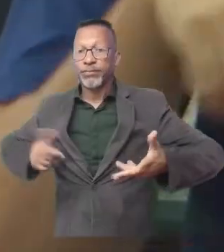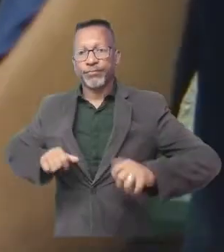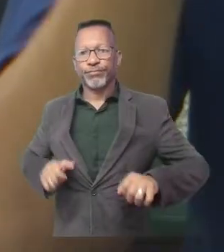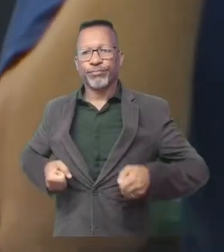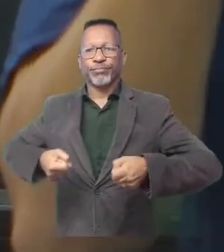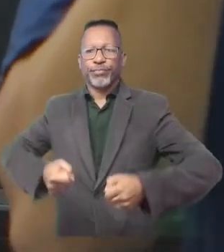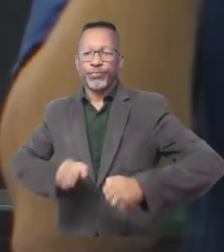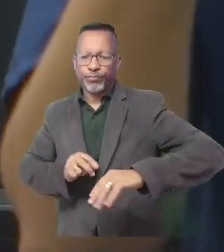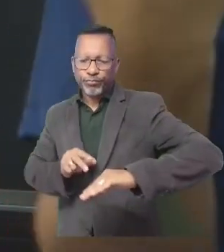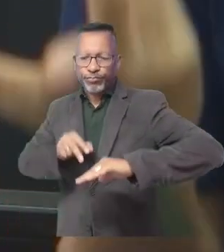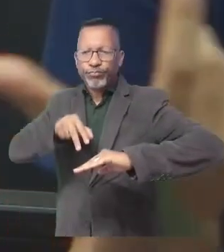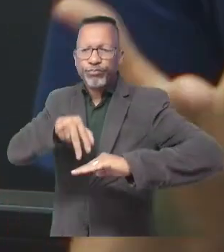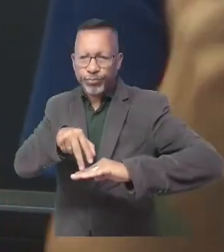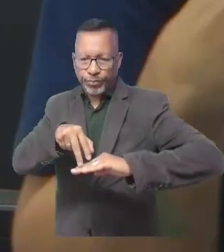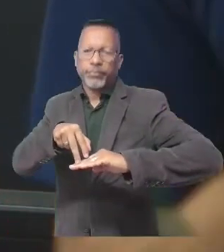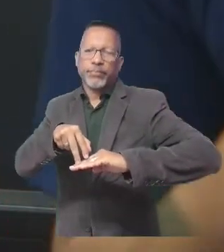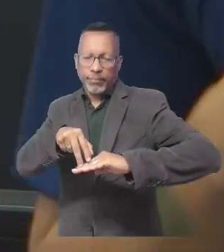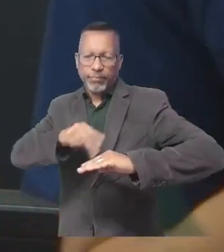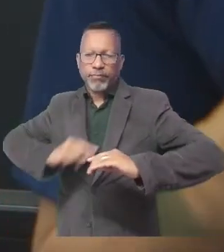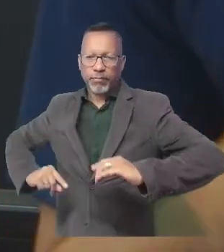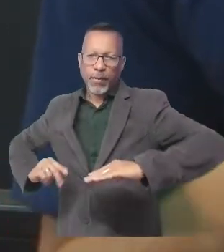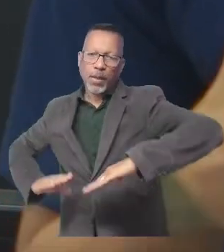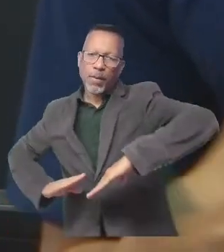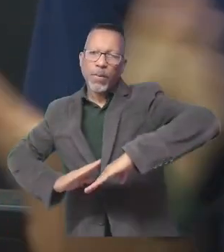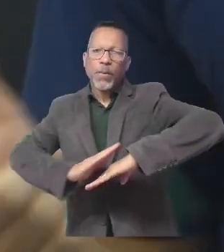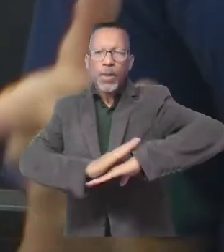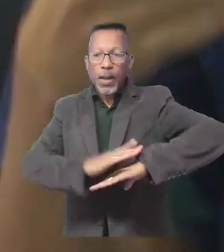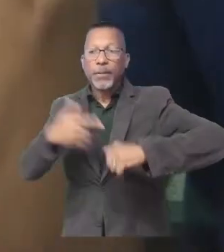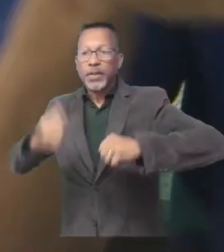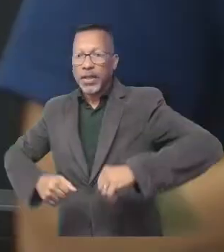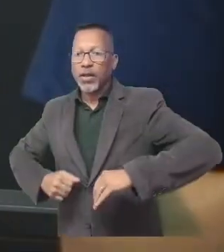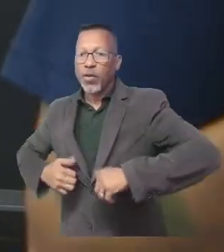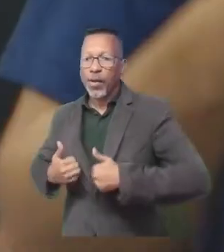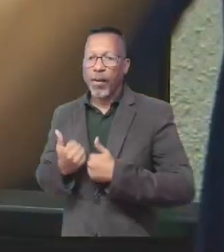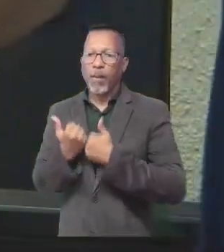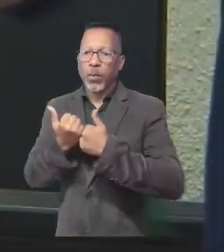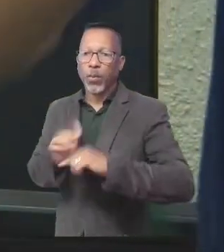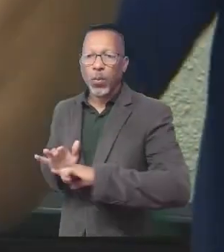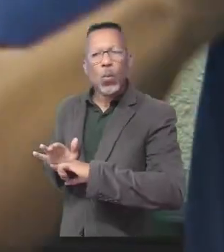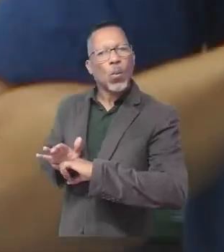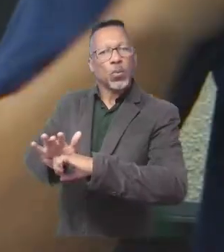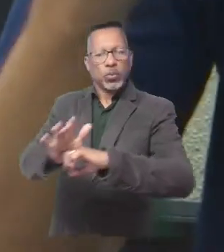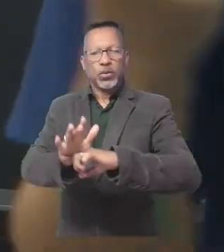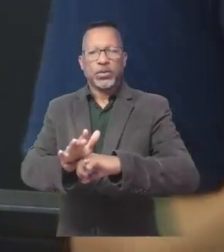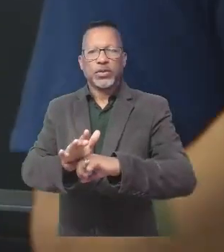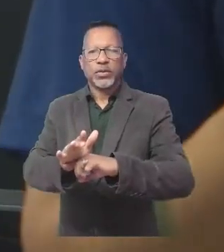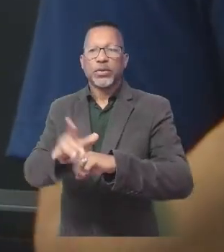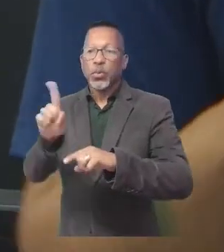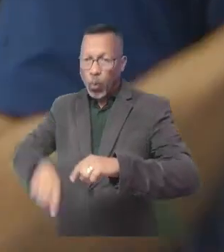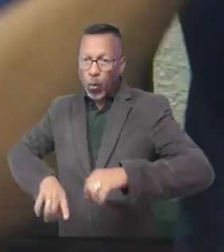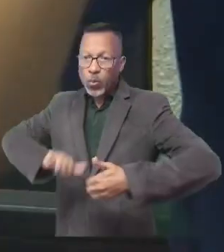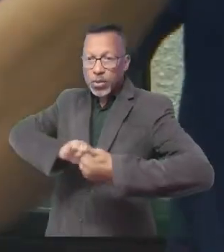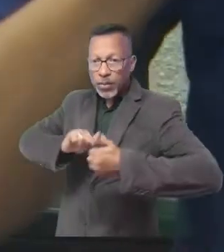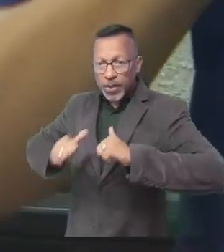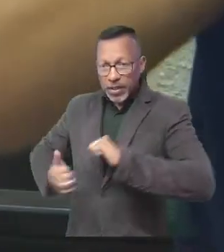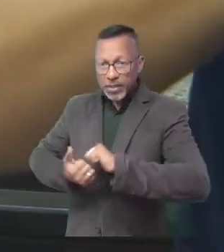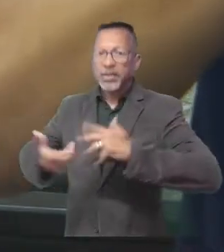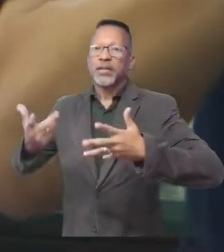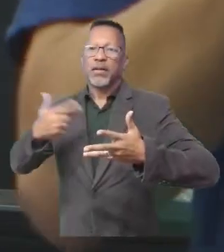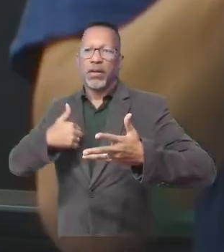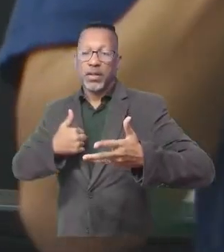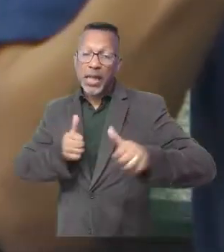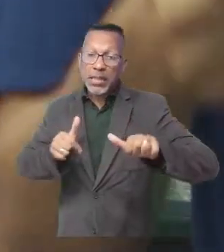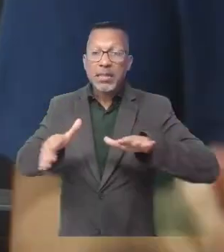cadeirantes, subirem para o ponto de ônibus. Elas sempre precisam de apoio. E com mais as adaptações na cidade